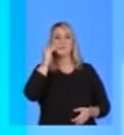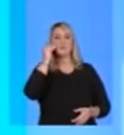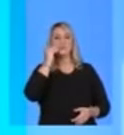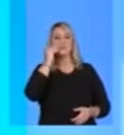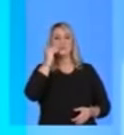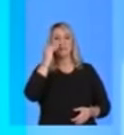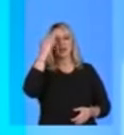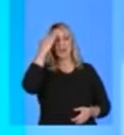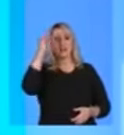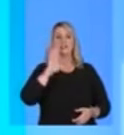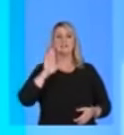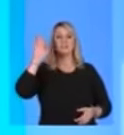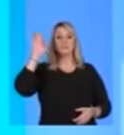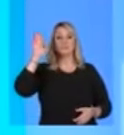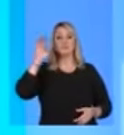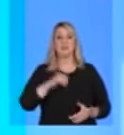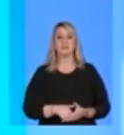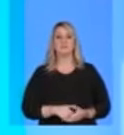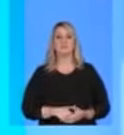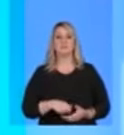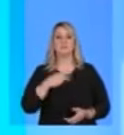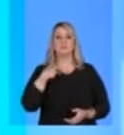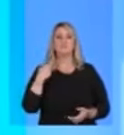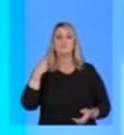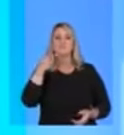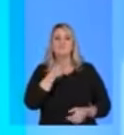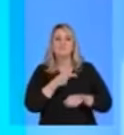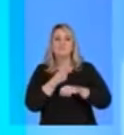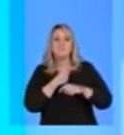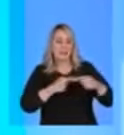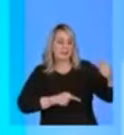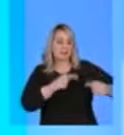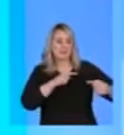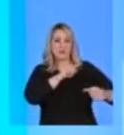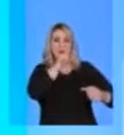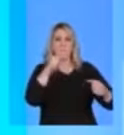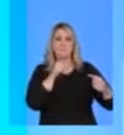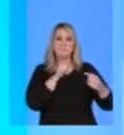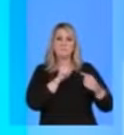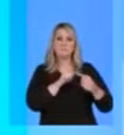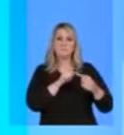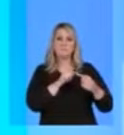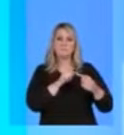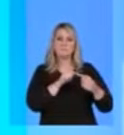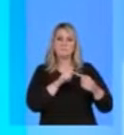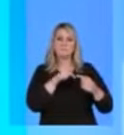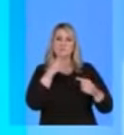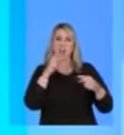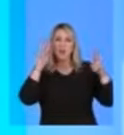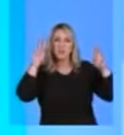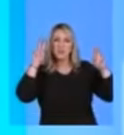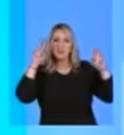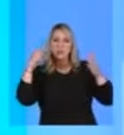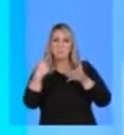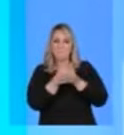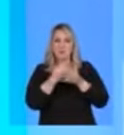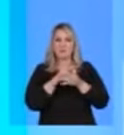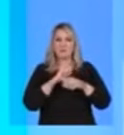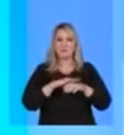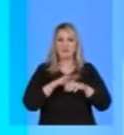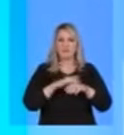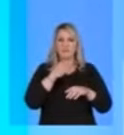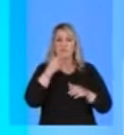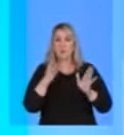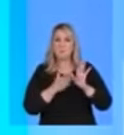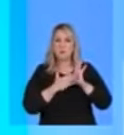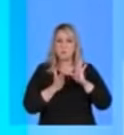agradecer aos candidatos dizer que busquei durante esse debate de forma objetiva tratar dos temas das perguntas que foram feitas falar